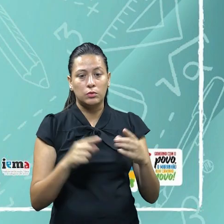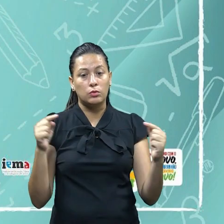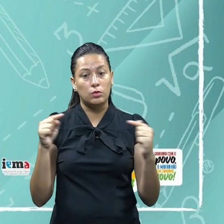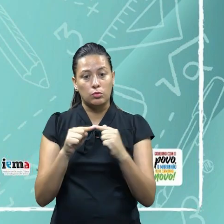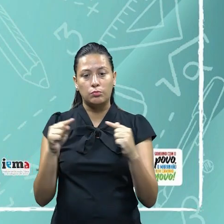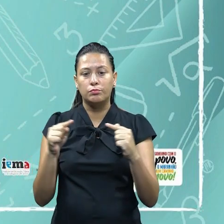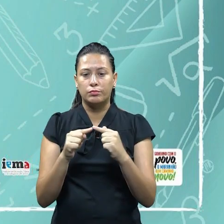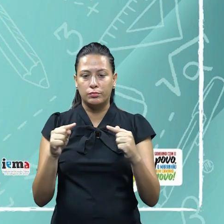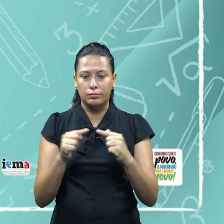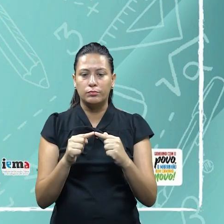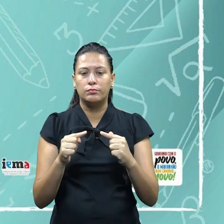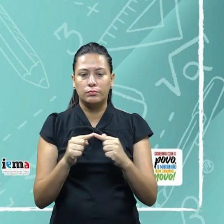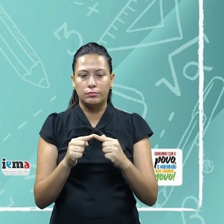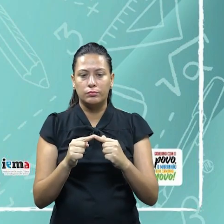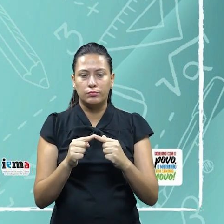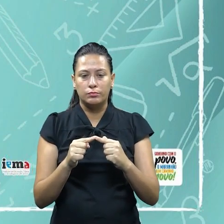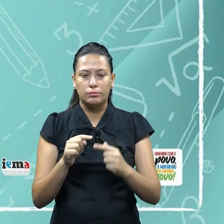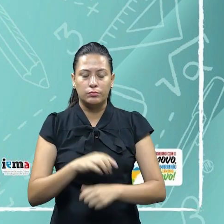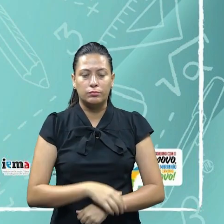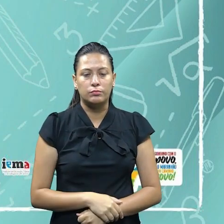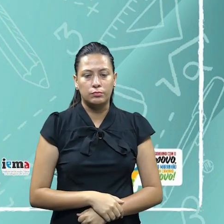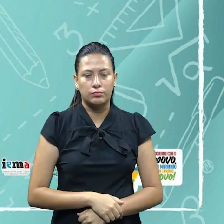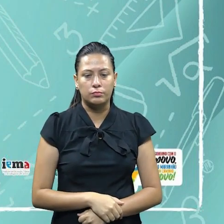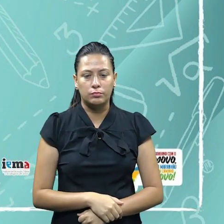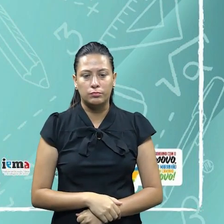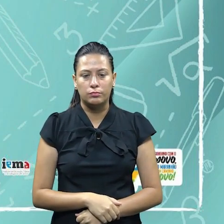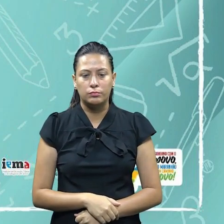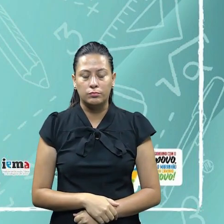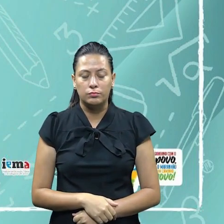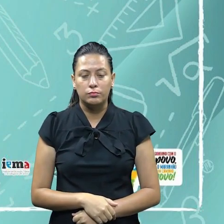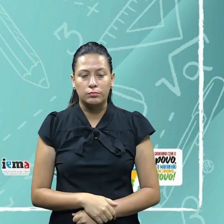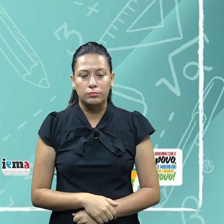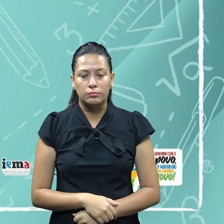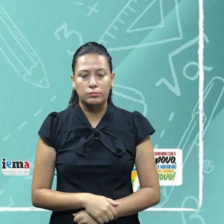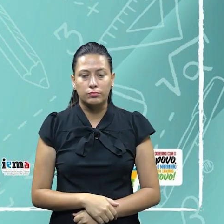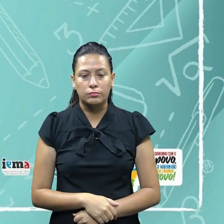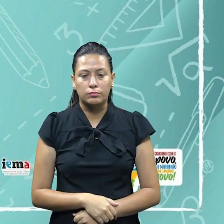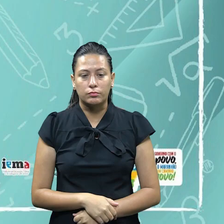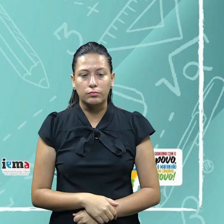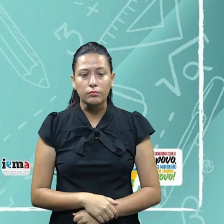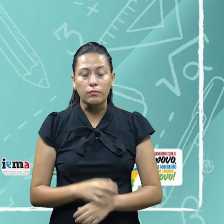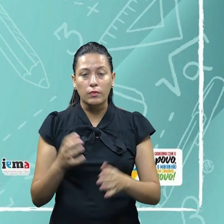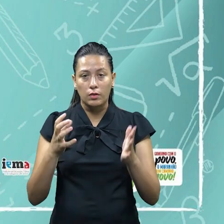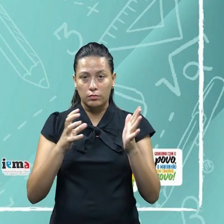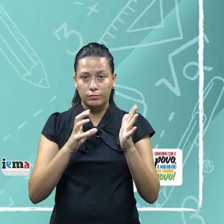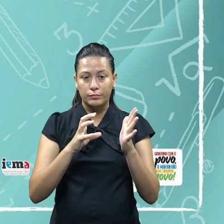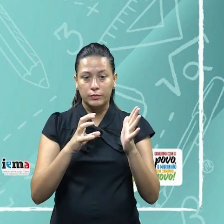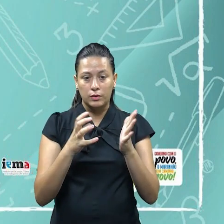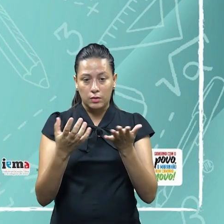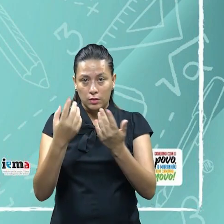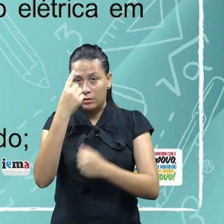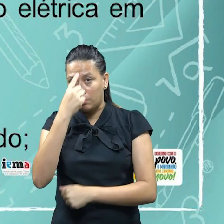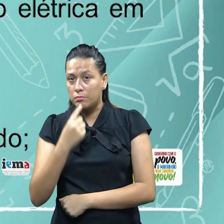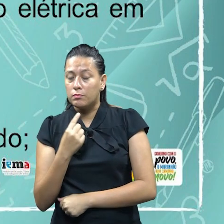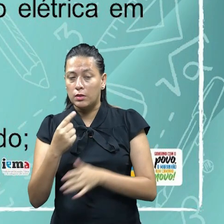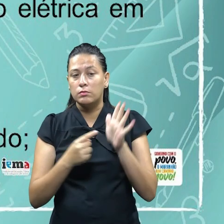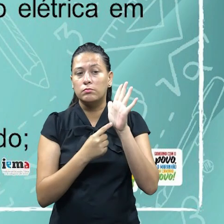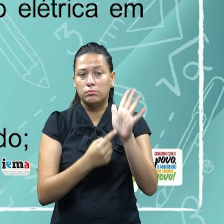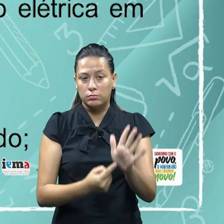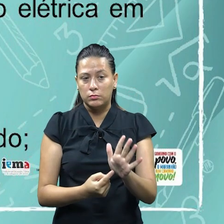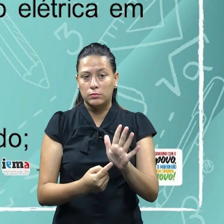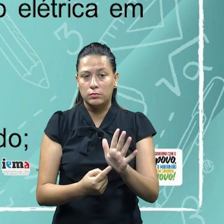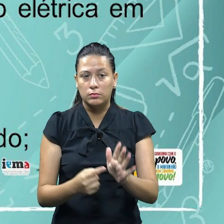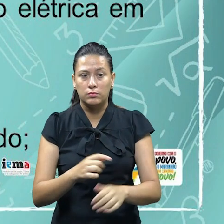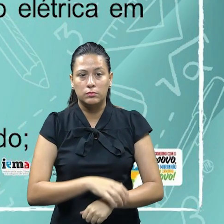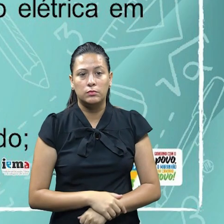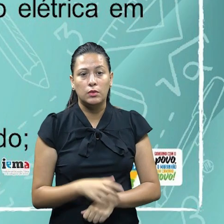eles têm a função de neutro e condutor de proteção juntos. Essa simbologia vai aparecer nos seguintes esquemas. Na classificação